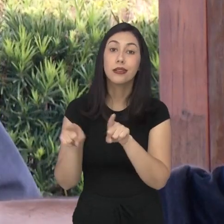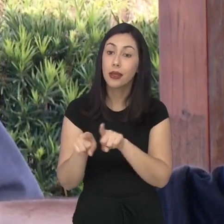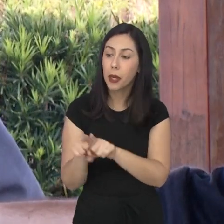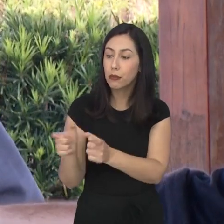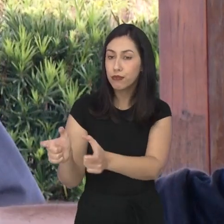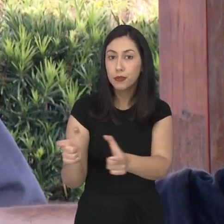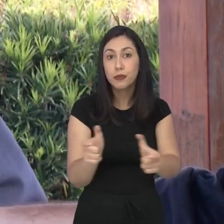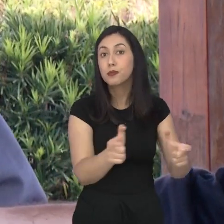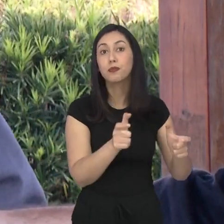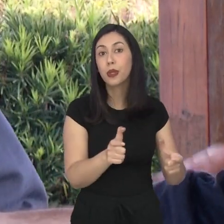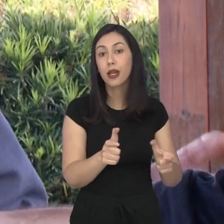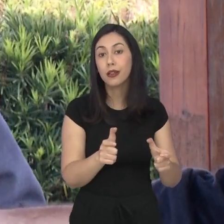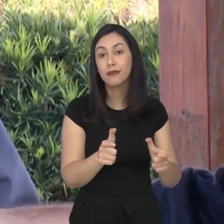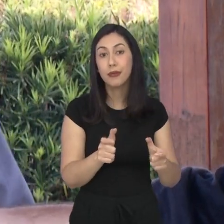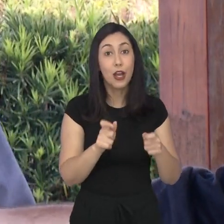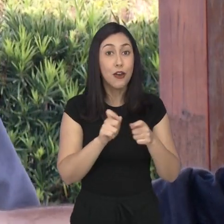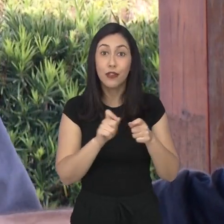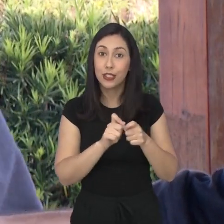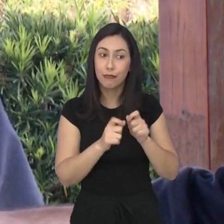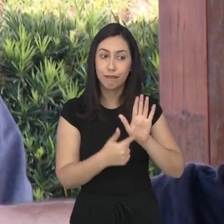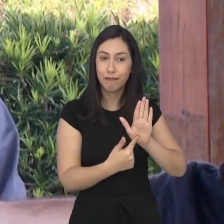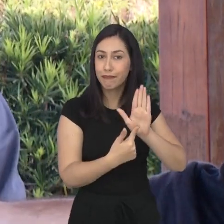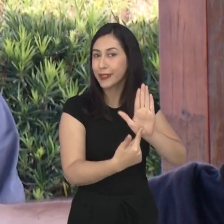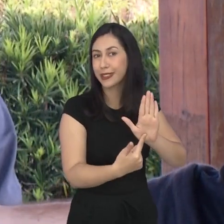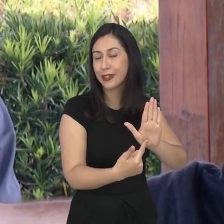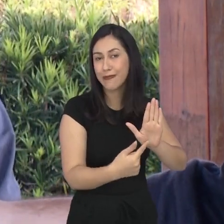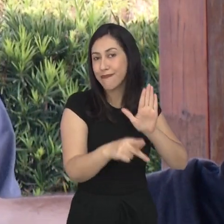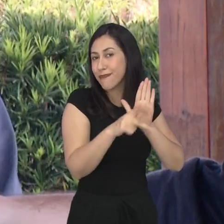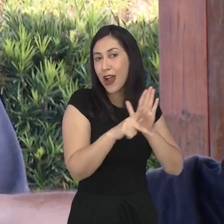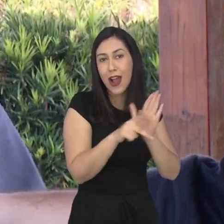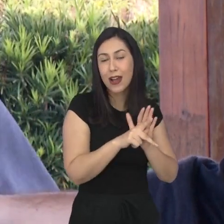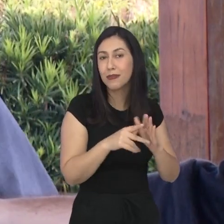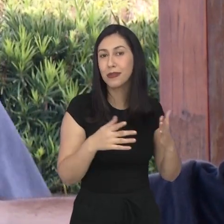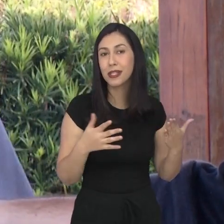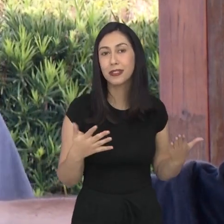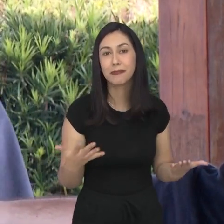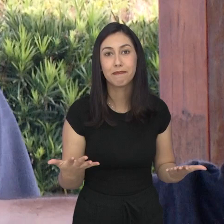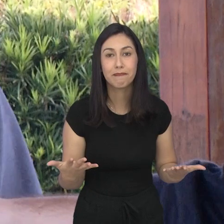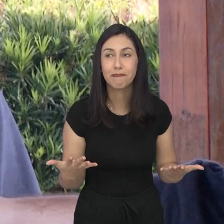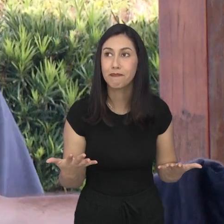escolas poderiam estar fazendo o seu anime, né? o